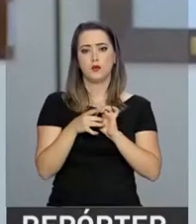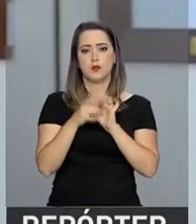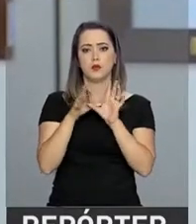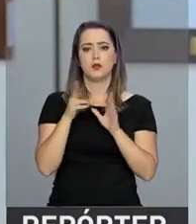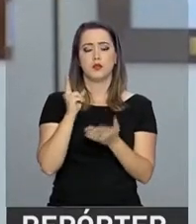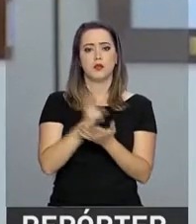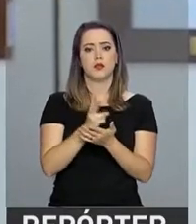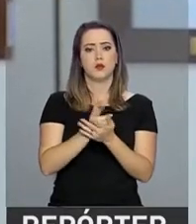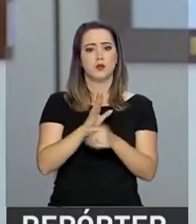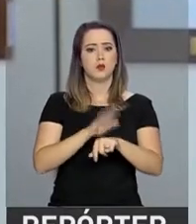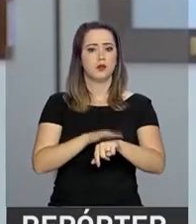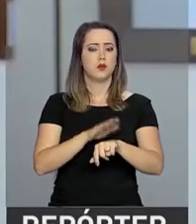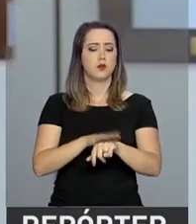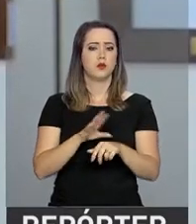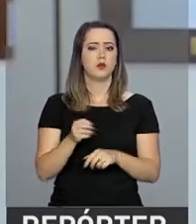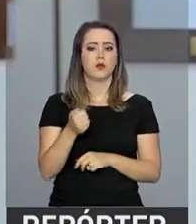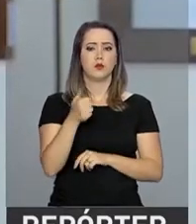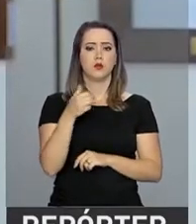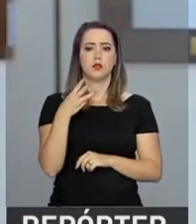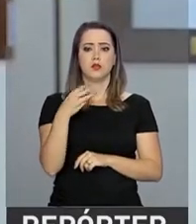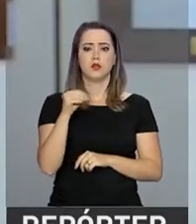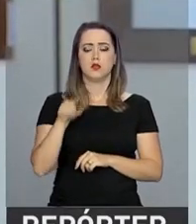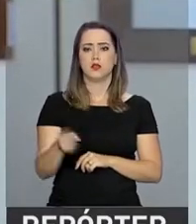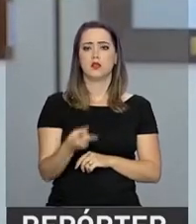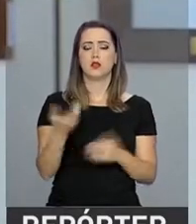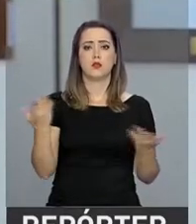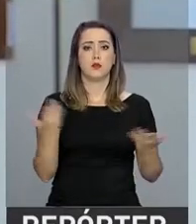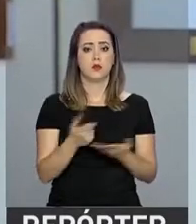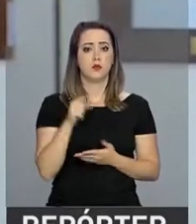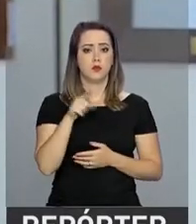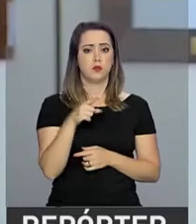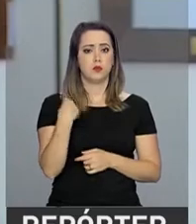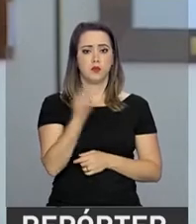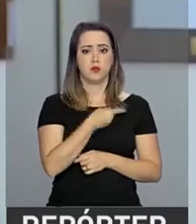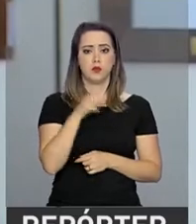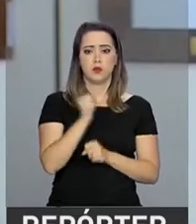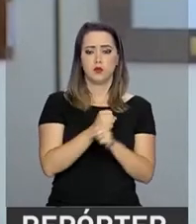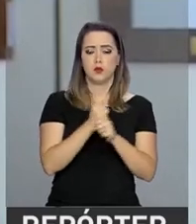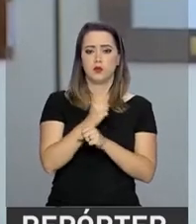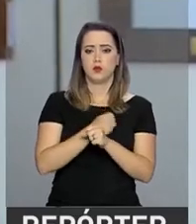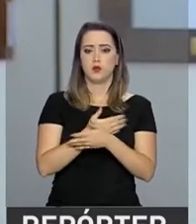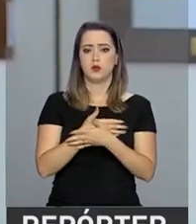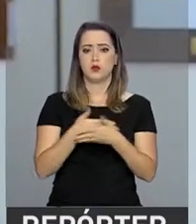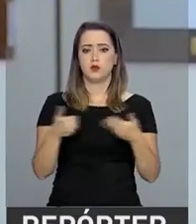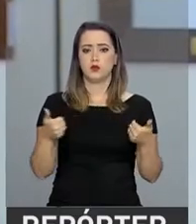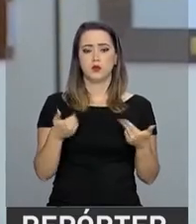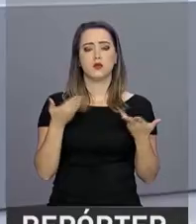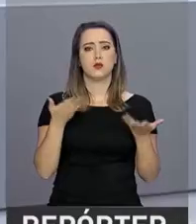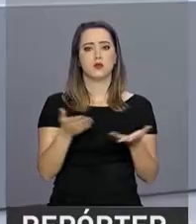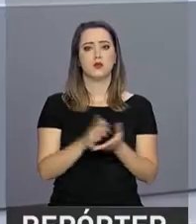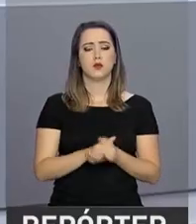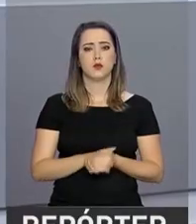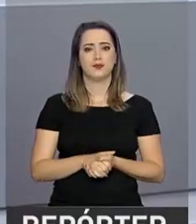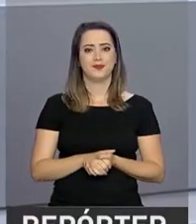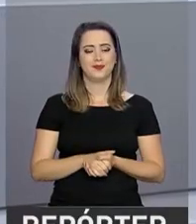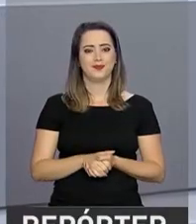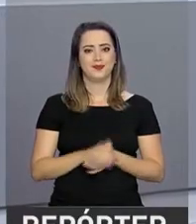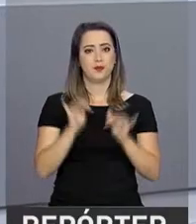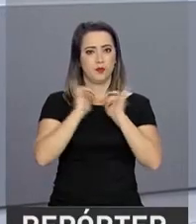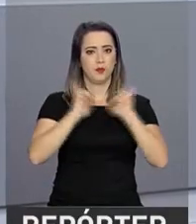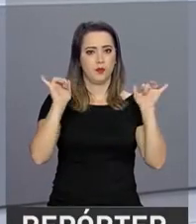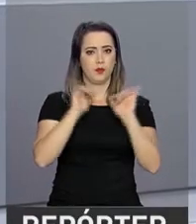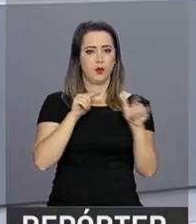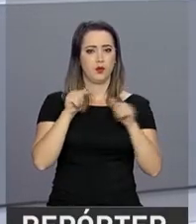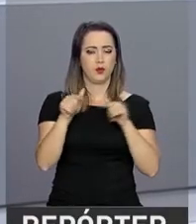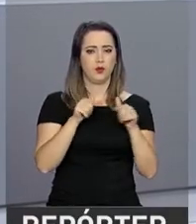todo o país, quase 30 mil viaturas, e esse ano nós estaremos com resultados maiores do que isso. E no